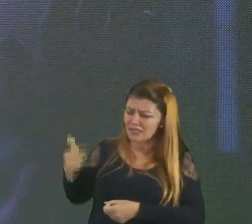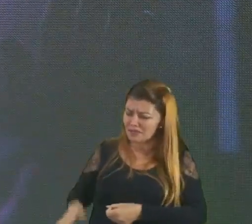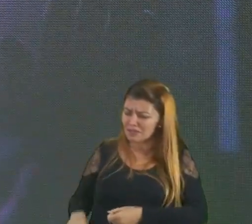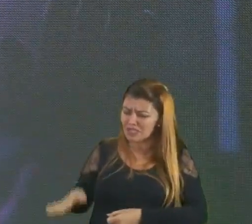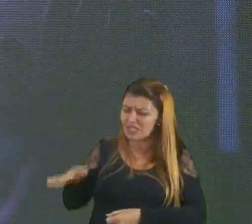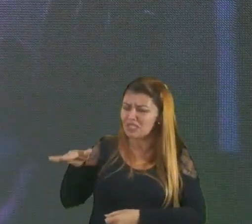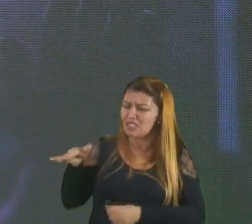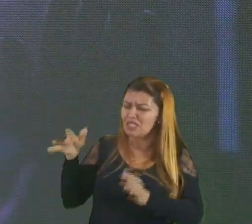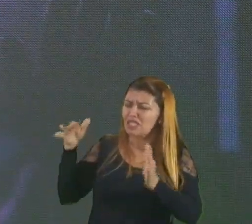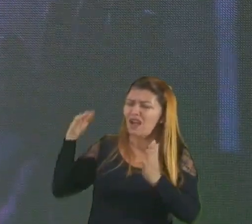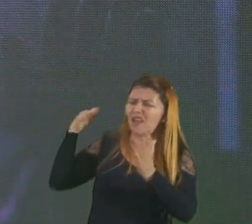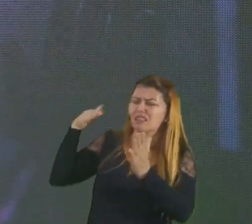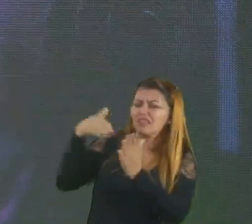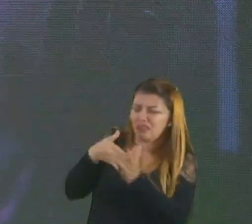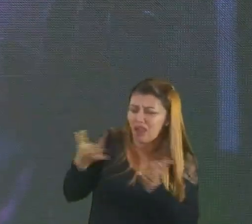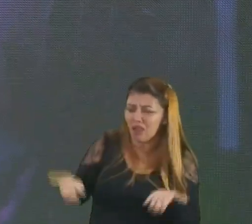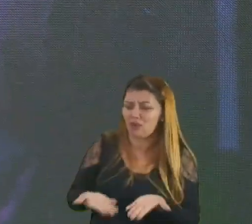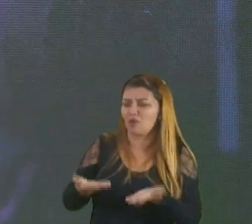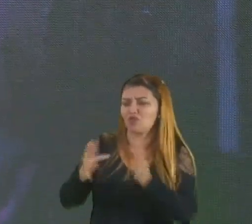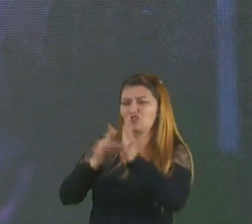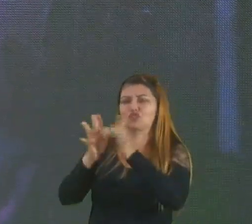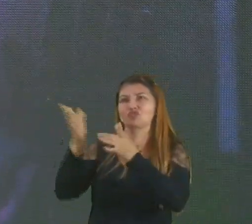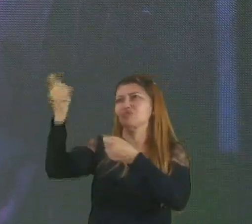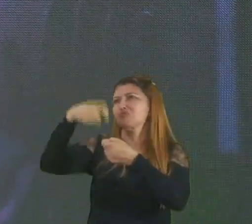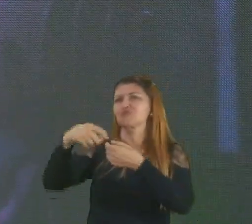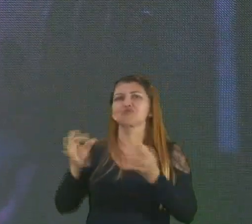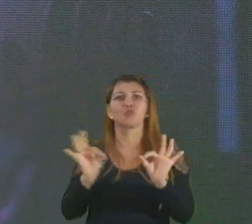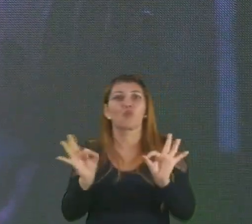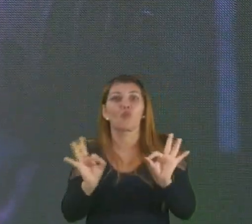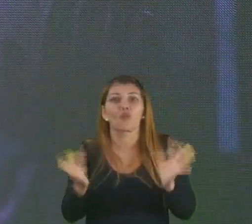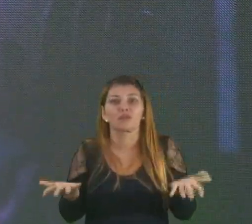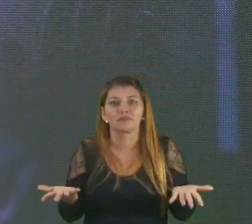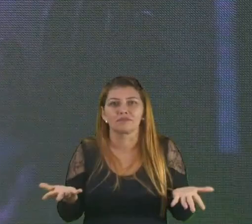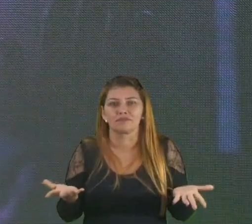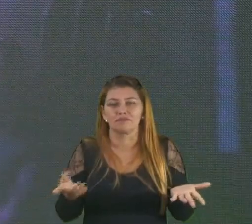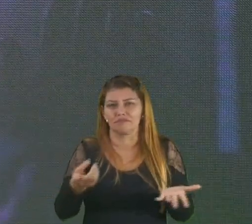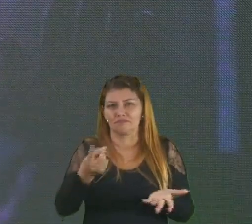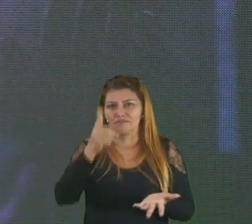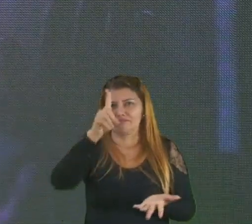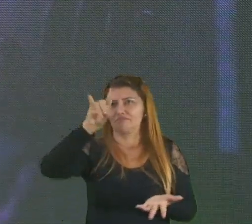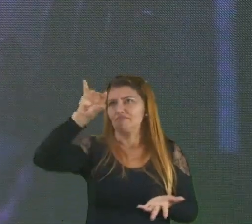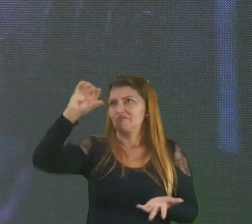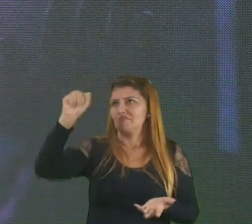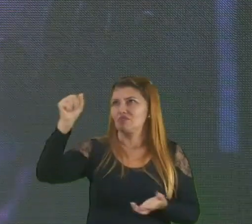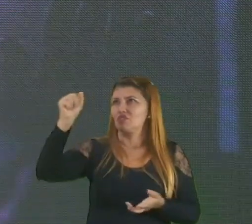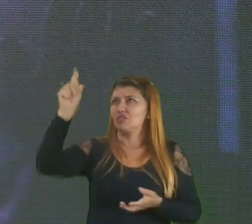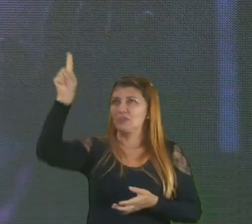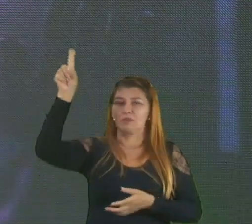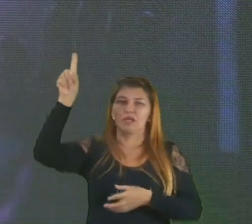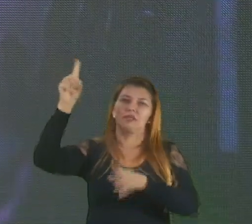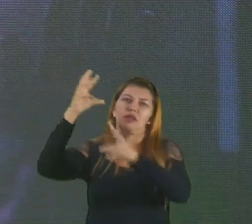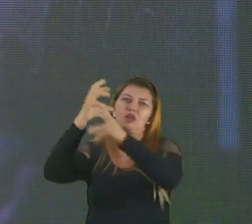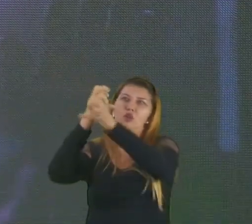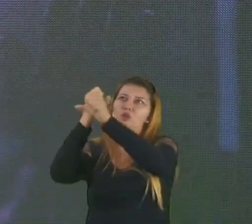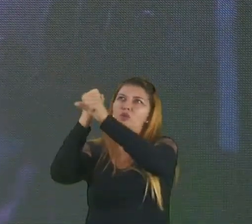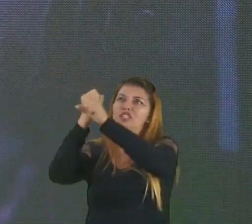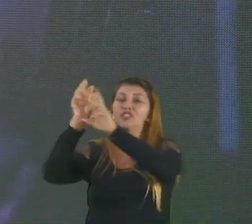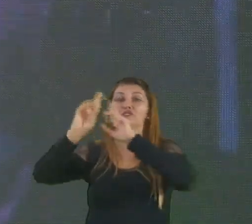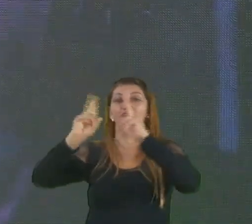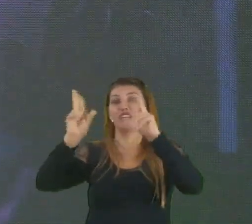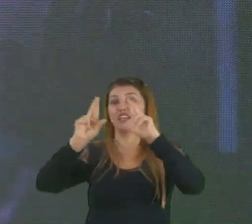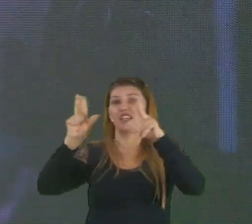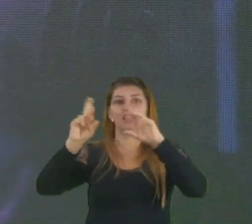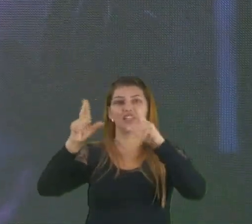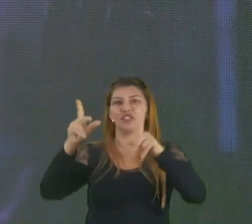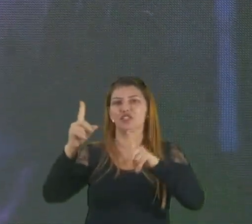hoje Jesus não voltou. Por uma razão: um dia para Deus é como 1000 anos. Deus não